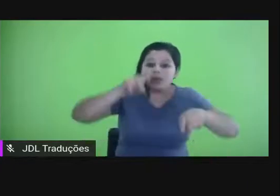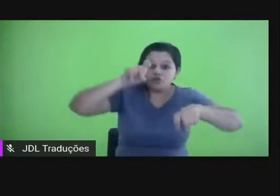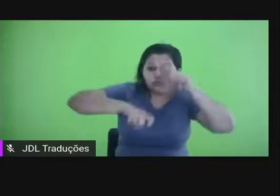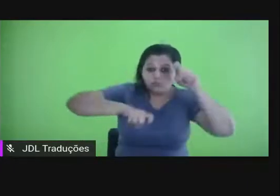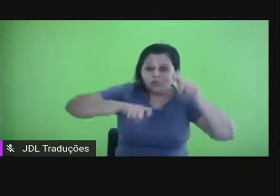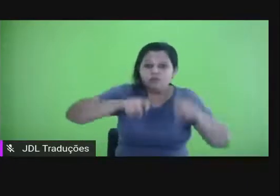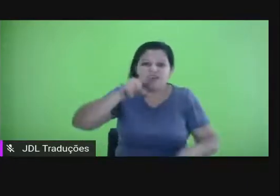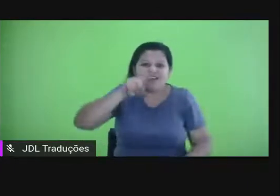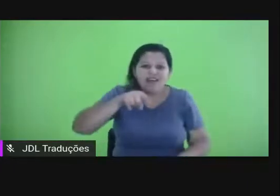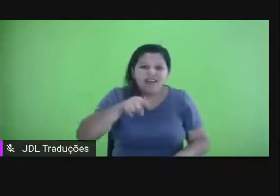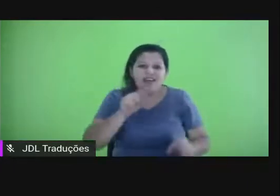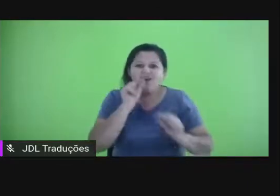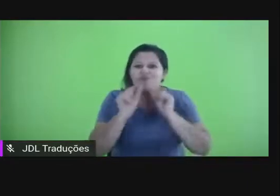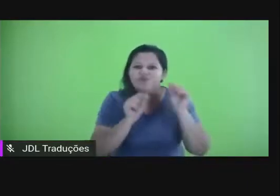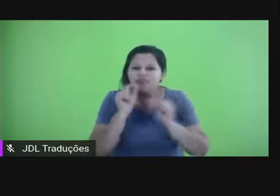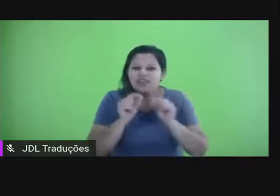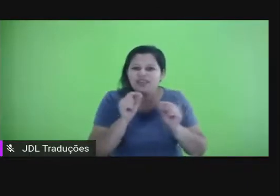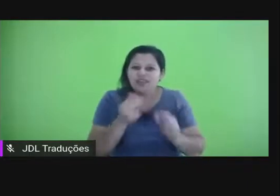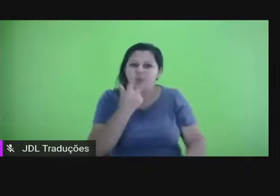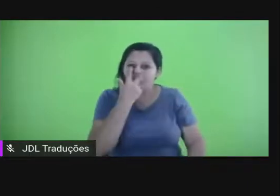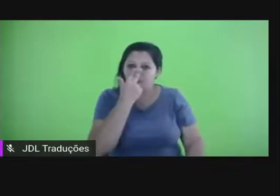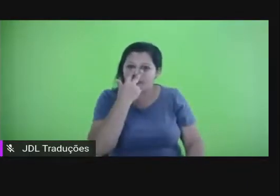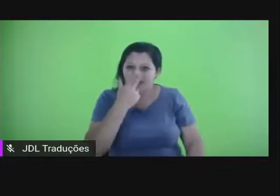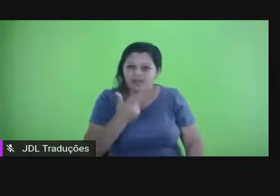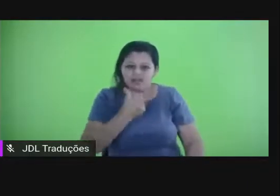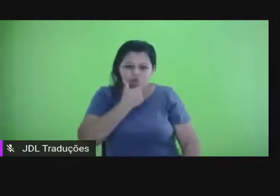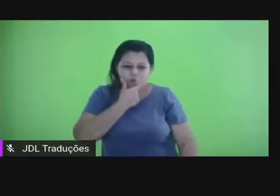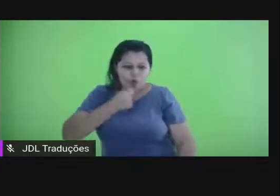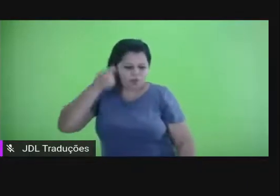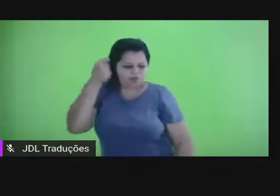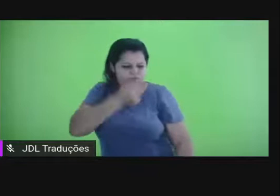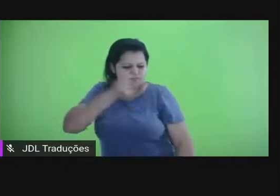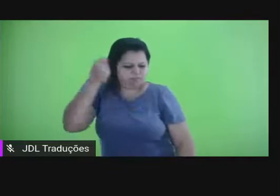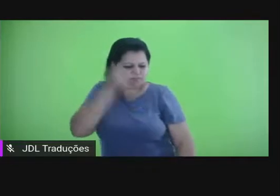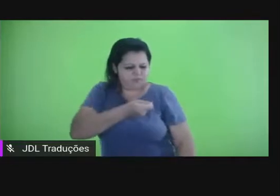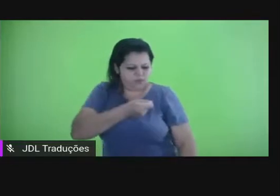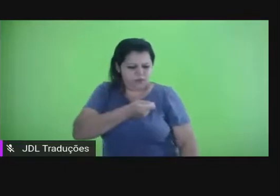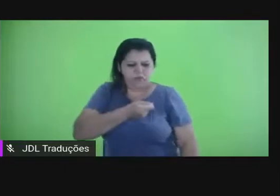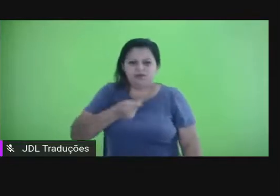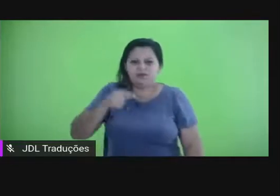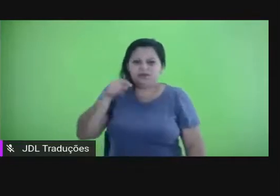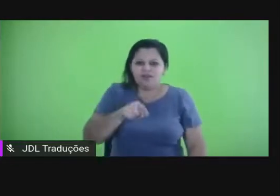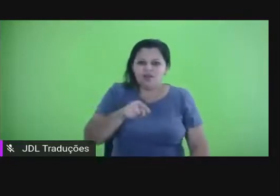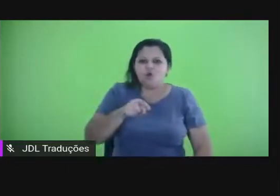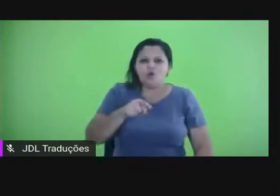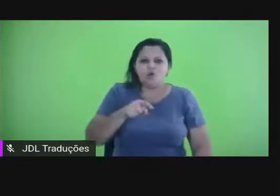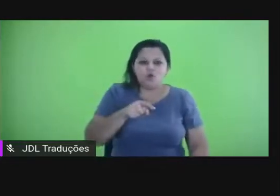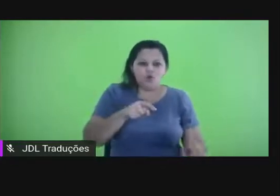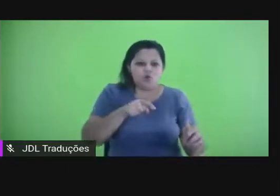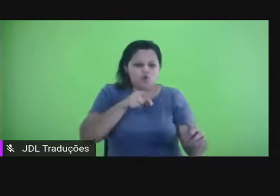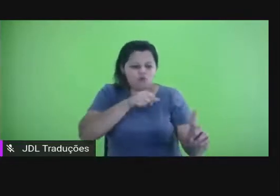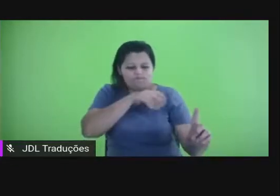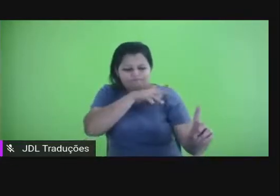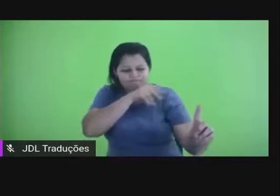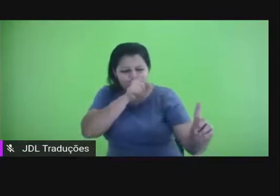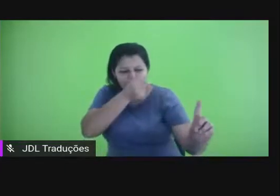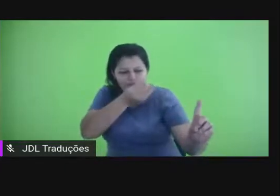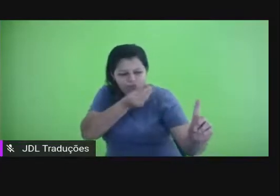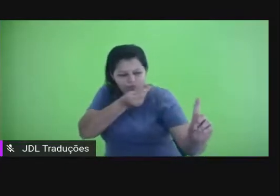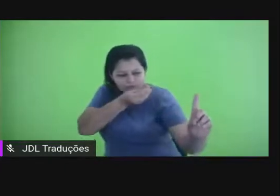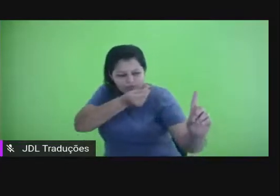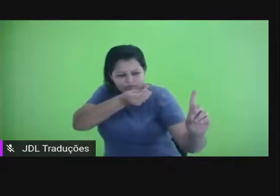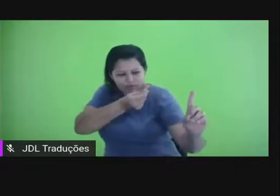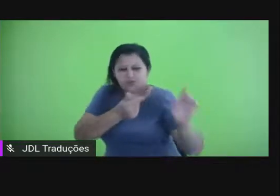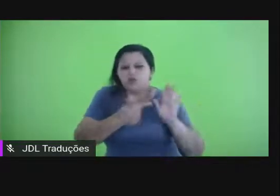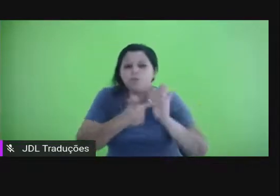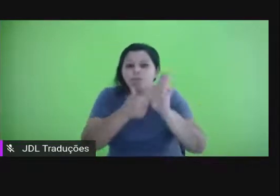de comunicação de quem é que está mandando. Ele é um instrumento de comunicação de quem pertence àquele corpo que está sendo invadido. Tudo que vai